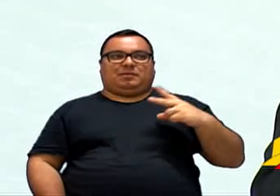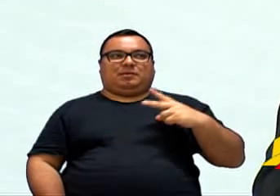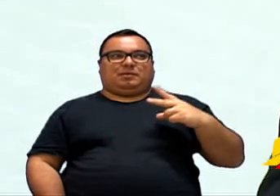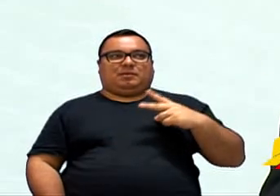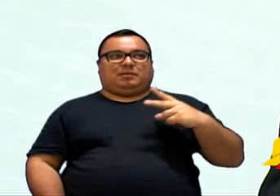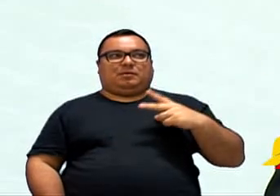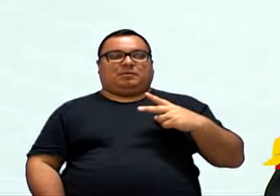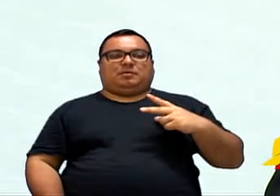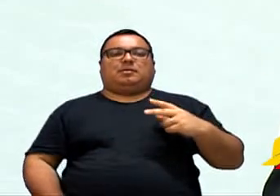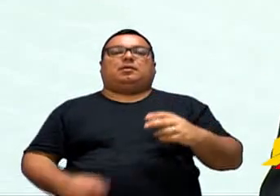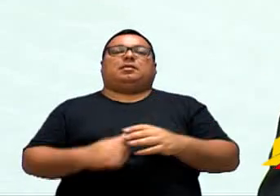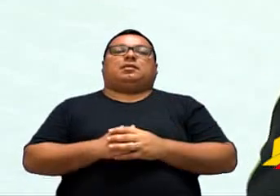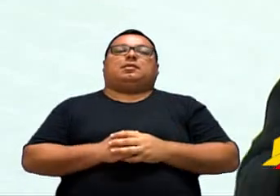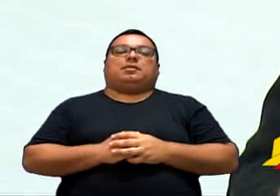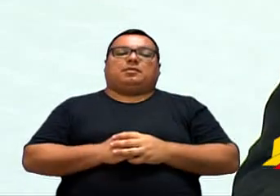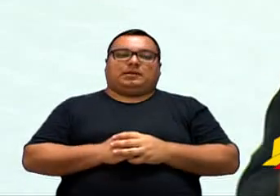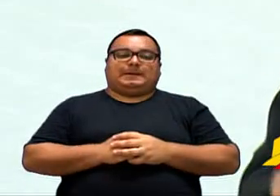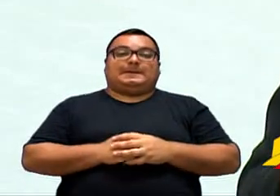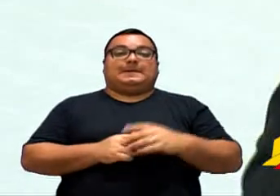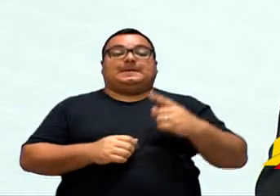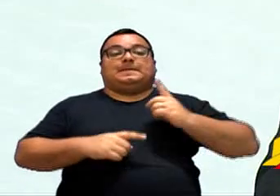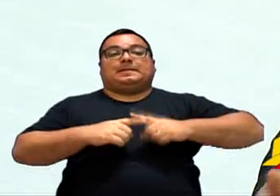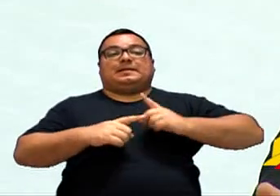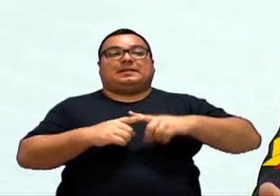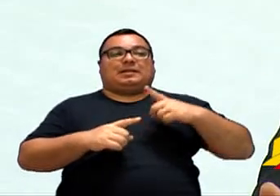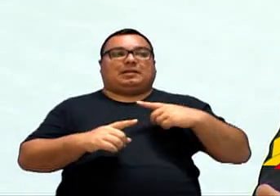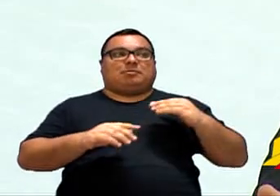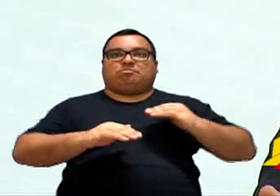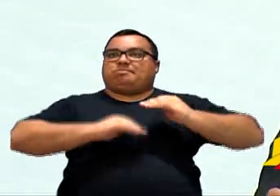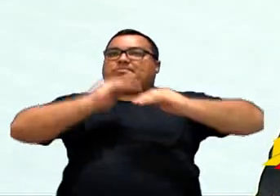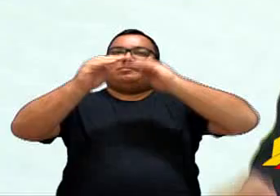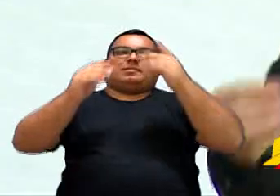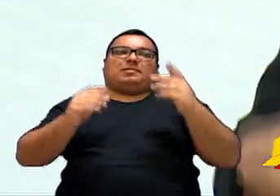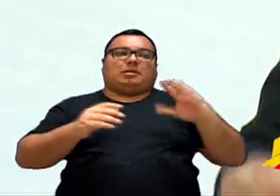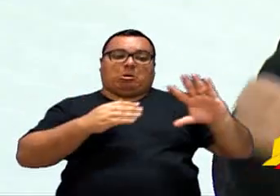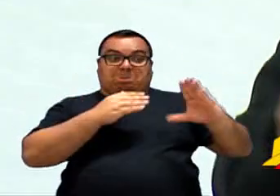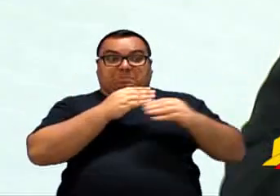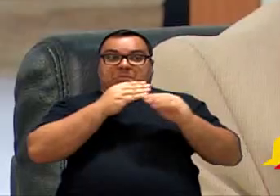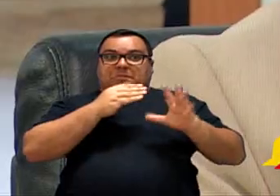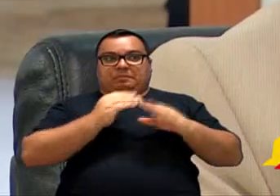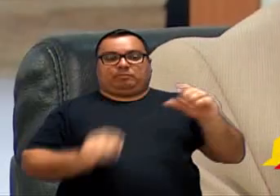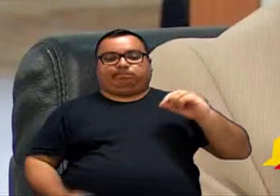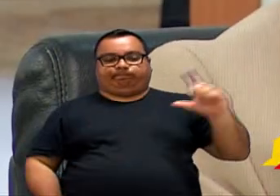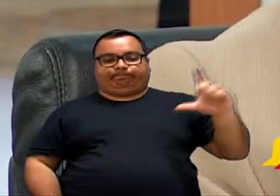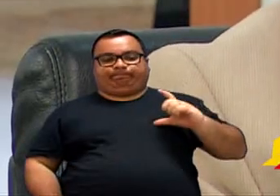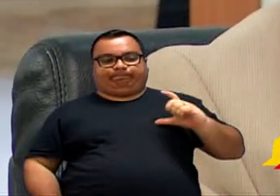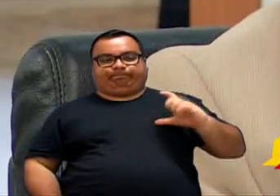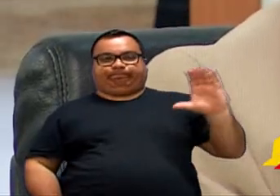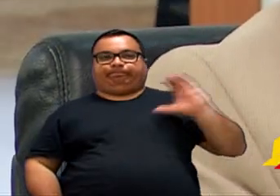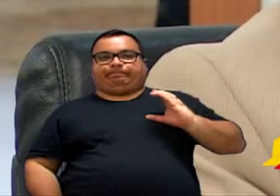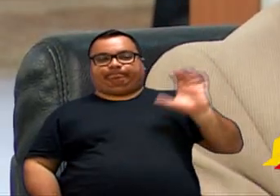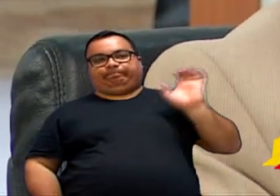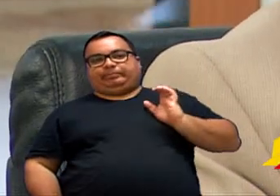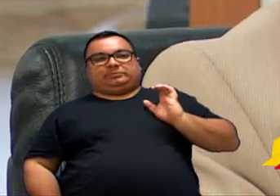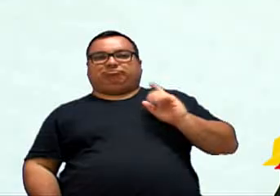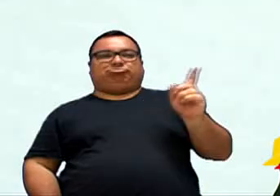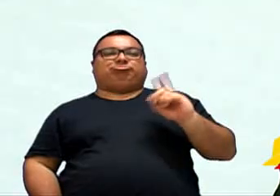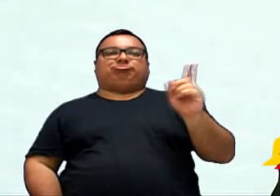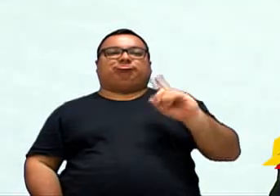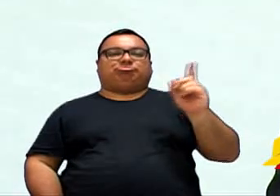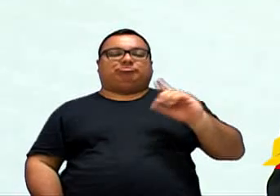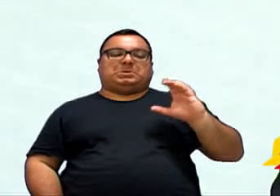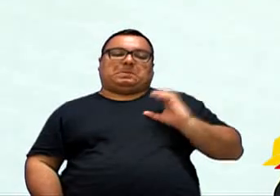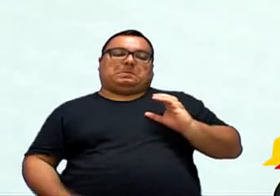em relação a agregar ao salário se eles fazem, se tem alguma especialização. O que dificulta até a permanência na